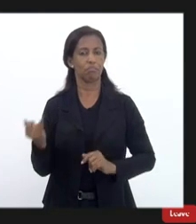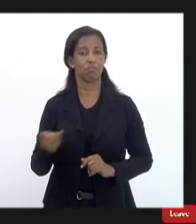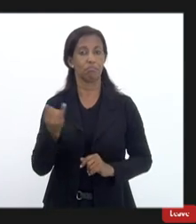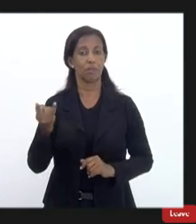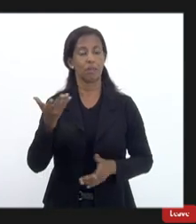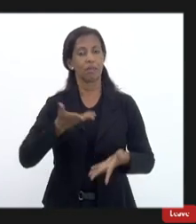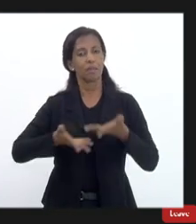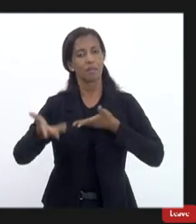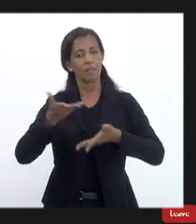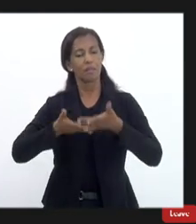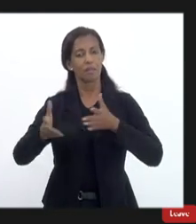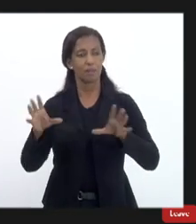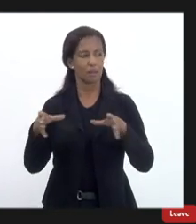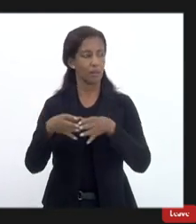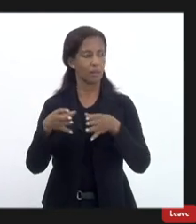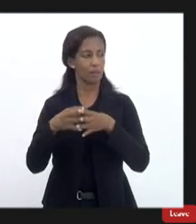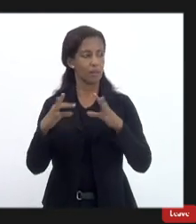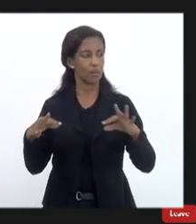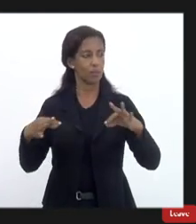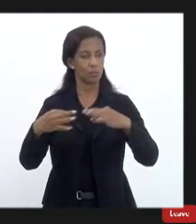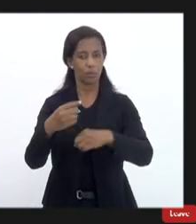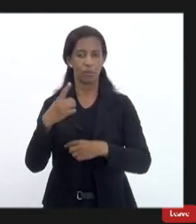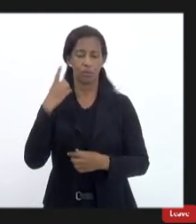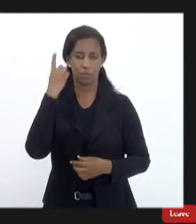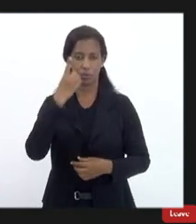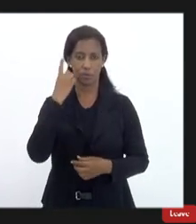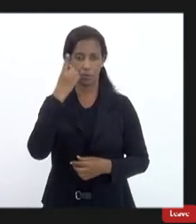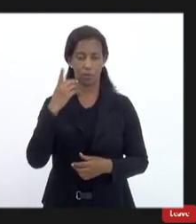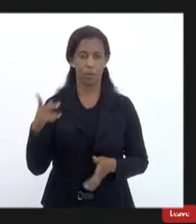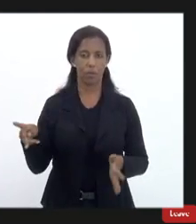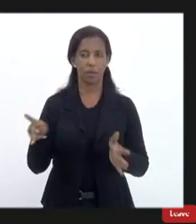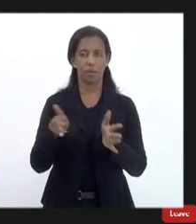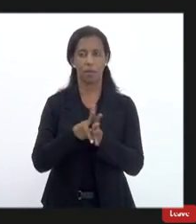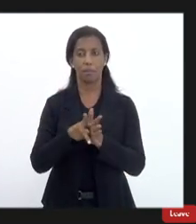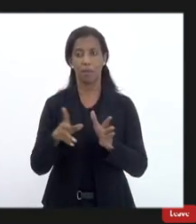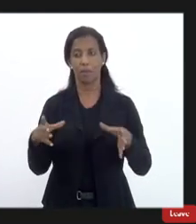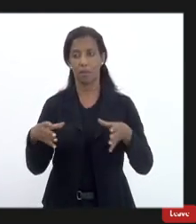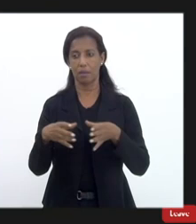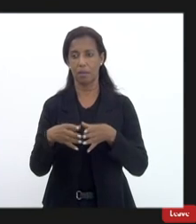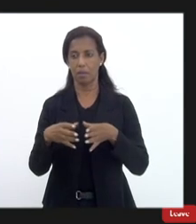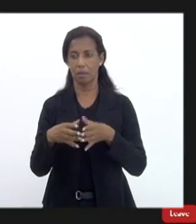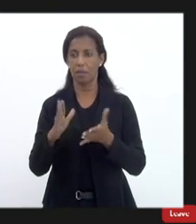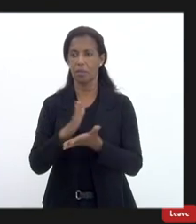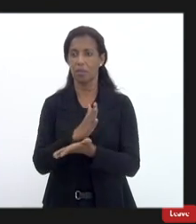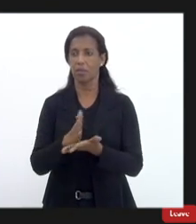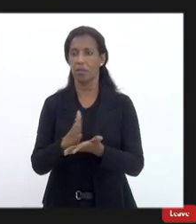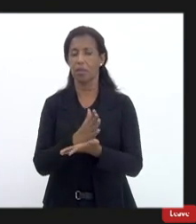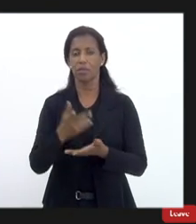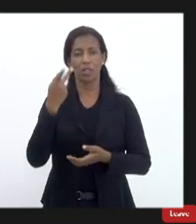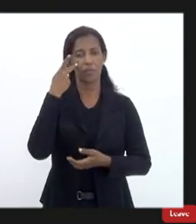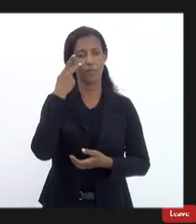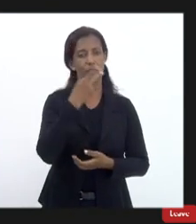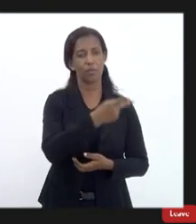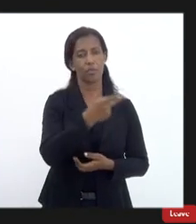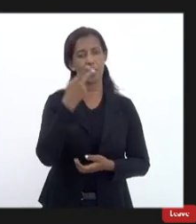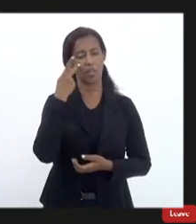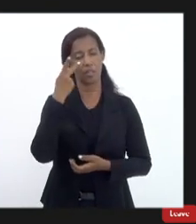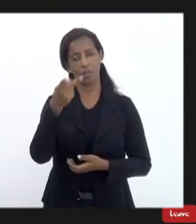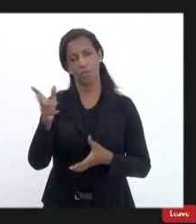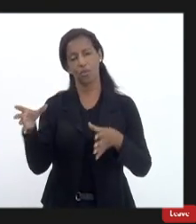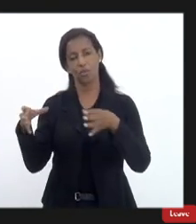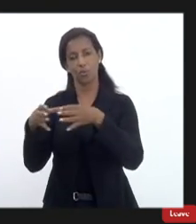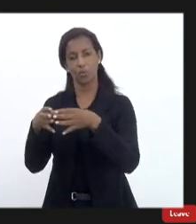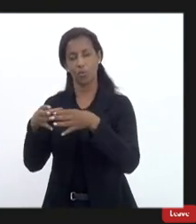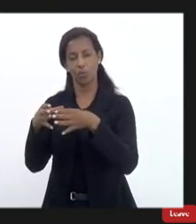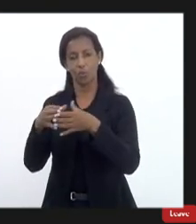participação dessa comissão como um todo, todos os deputados que fazem parte dessa comissão, de algumas visitas em conjunto com a Secretaria de